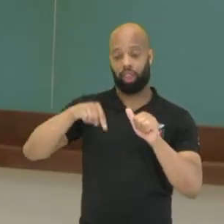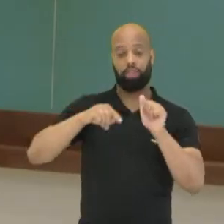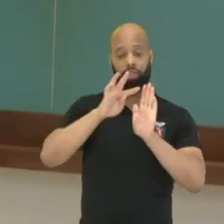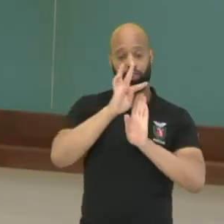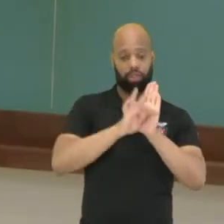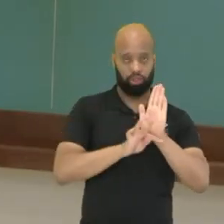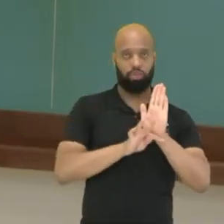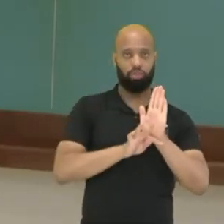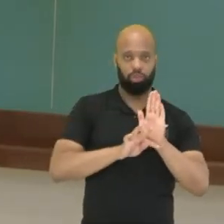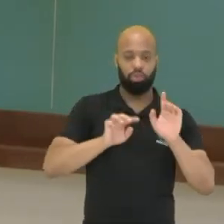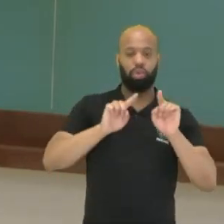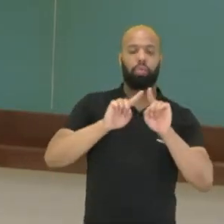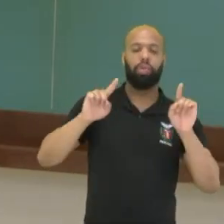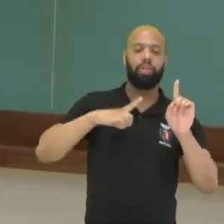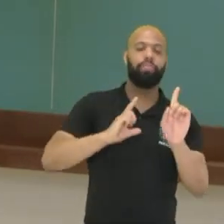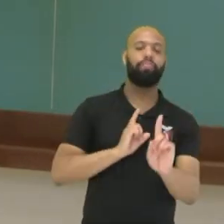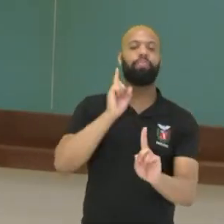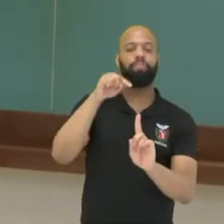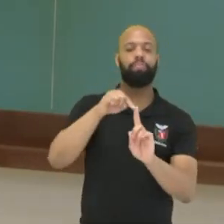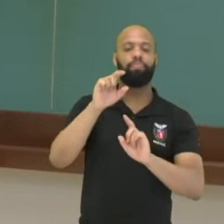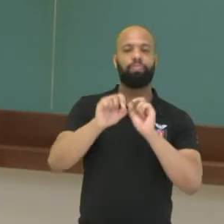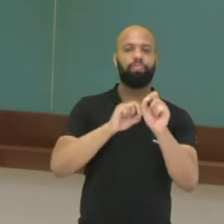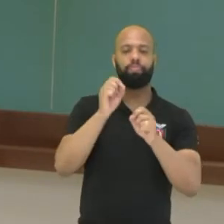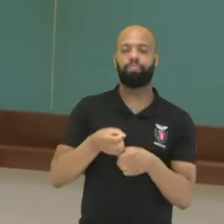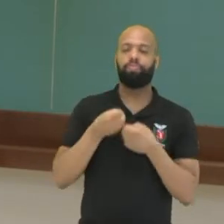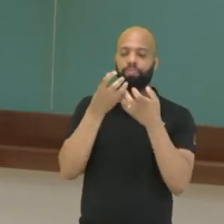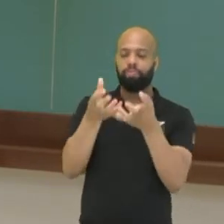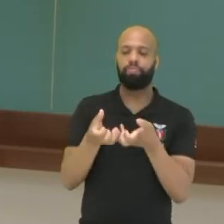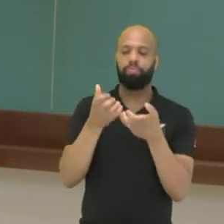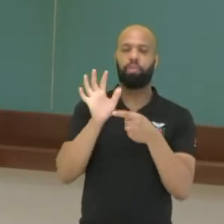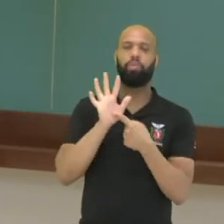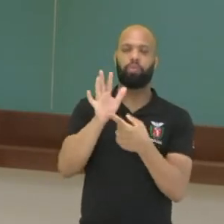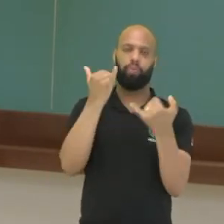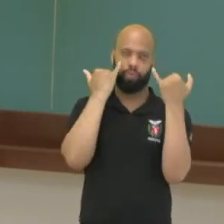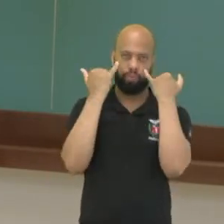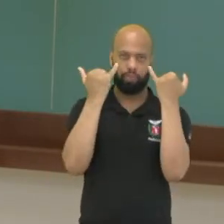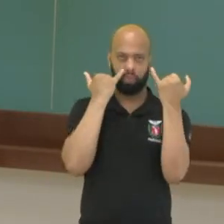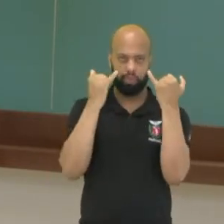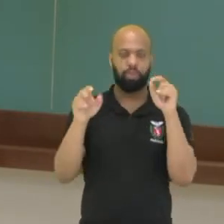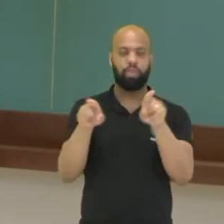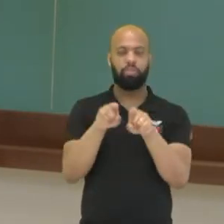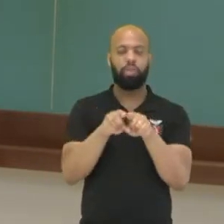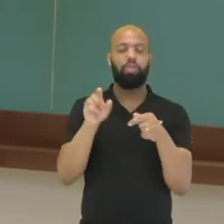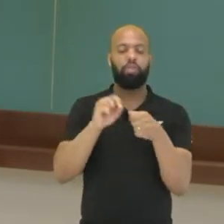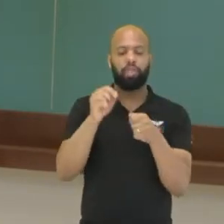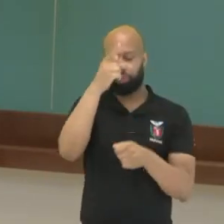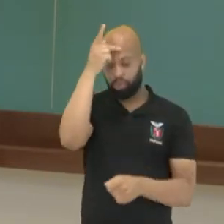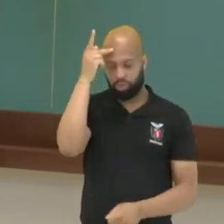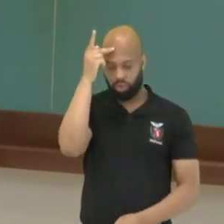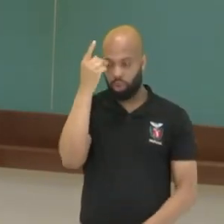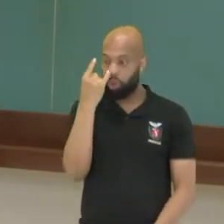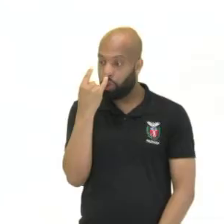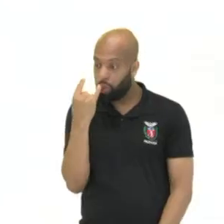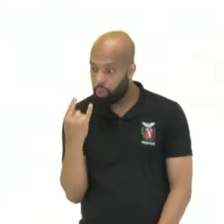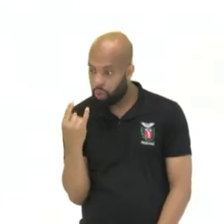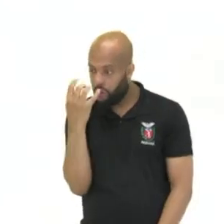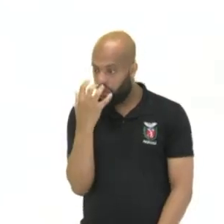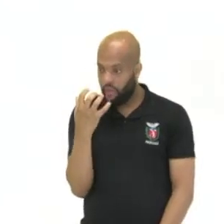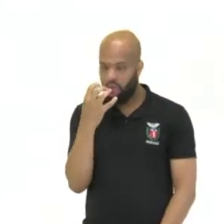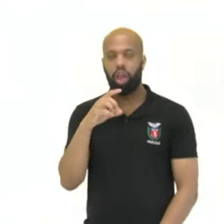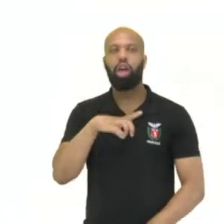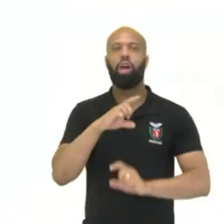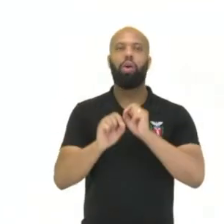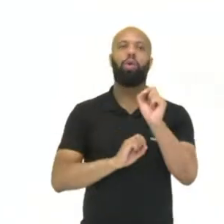marcado especialmente pela função o quê? Informativa e a função apelativa. Tais funções têm a função